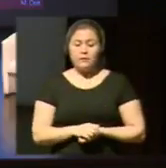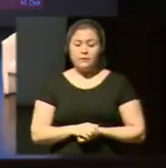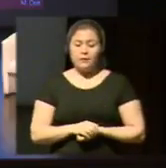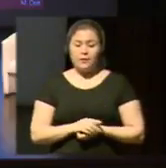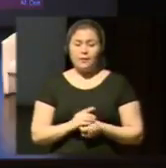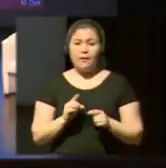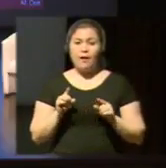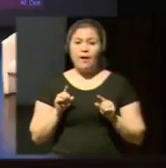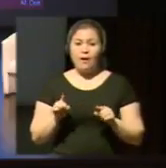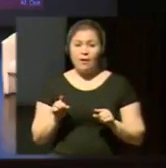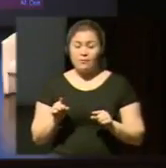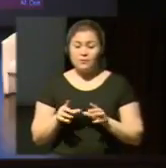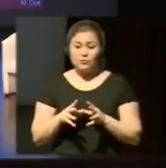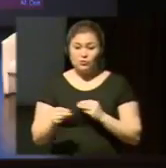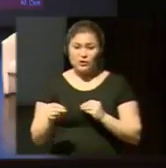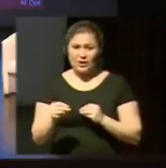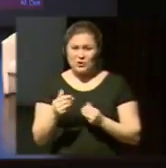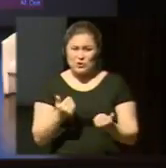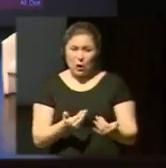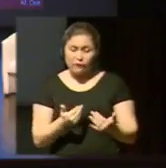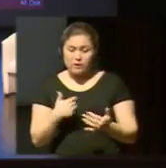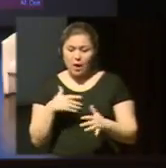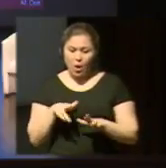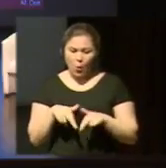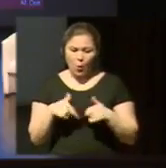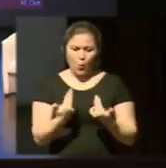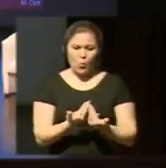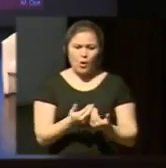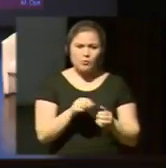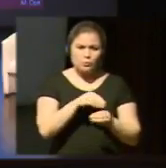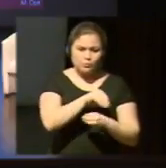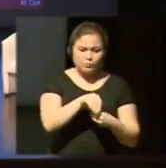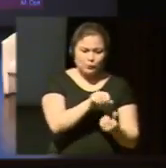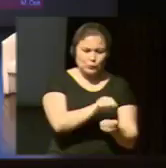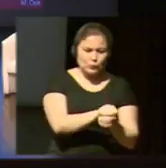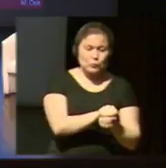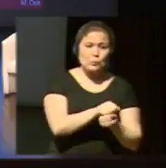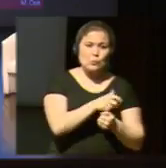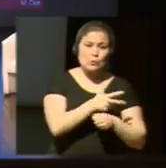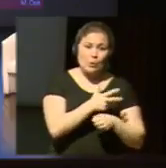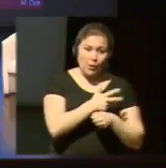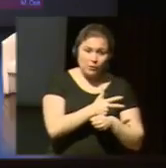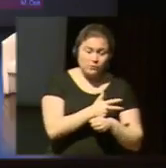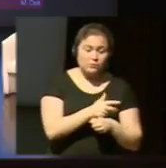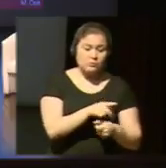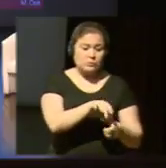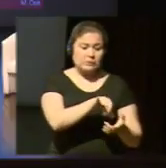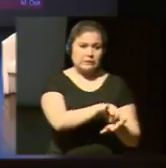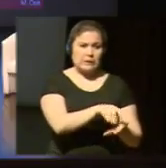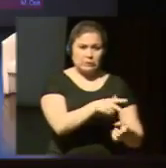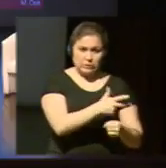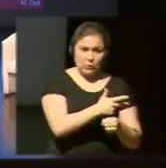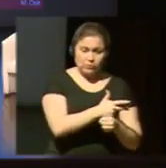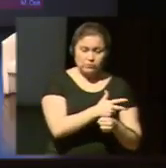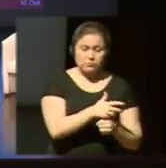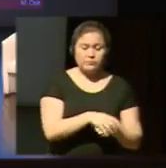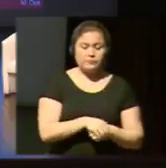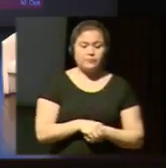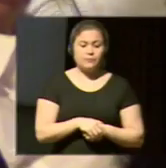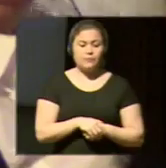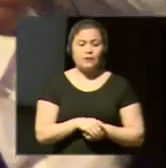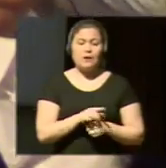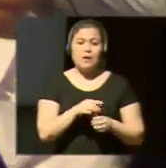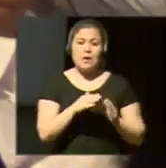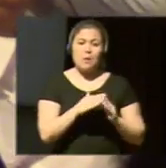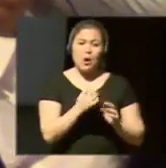e esses refugiados jovens eu reuni com idosos de um centro de idosos de terceira idade que